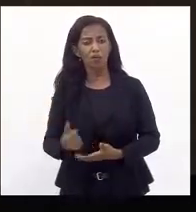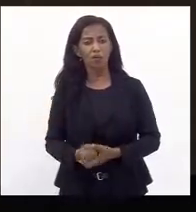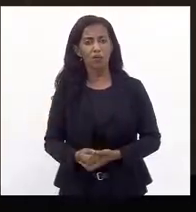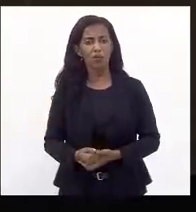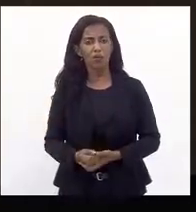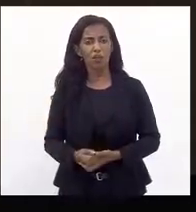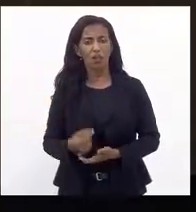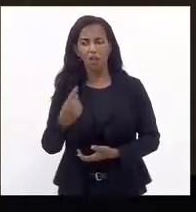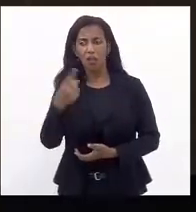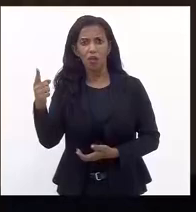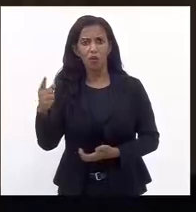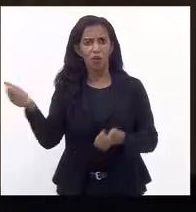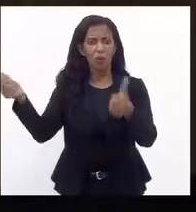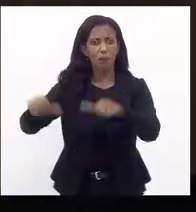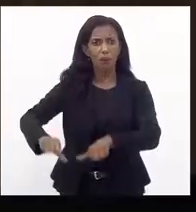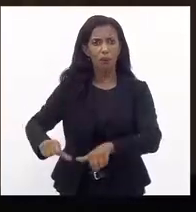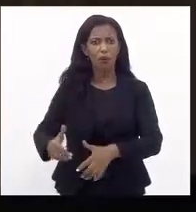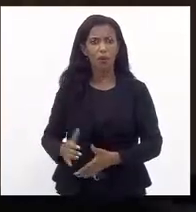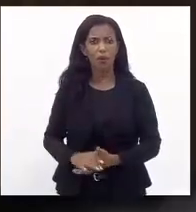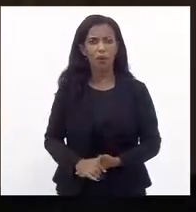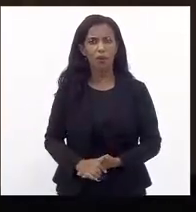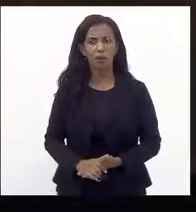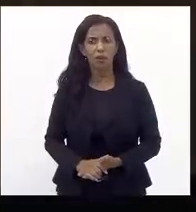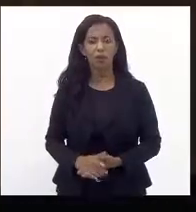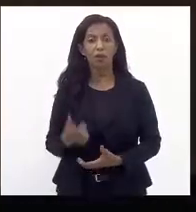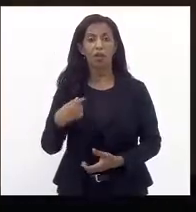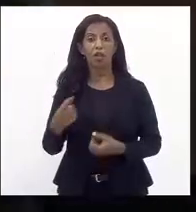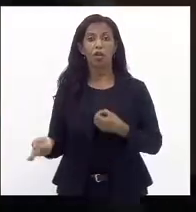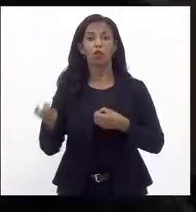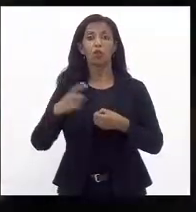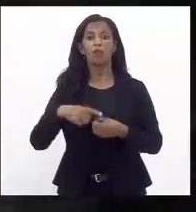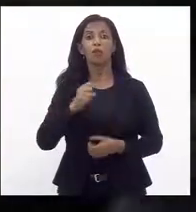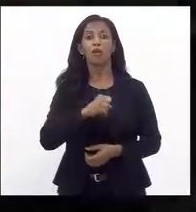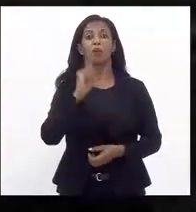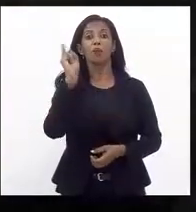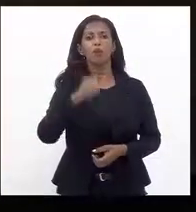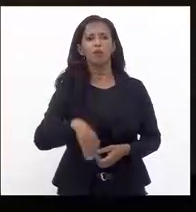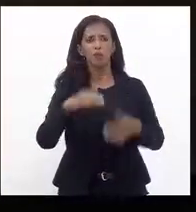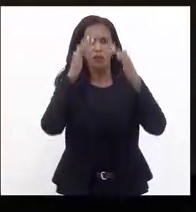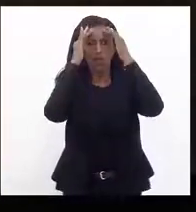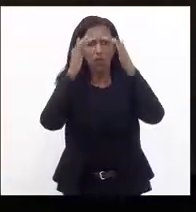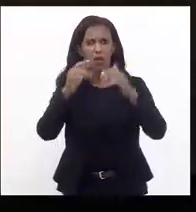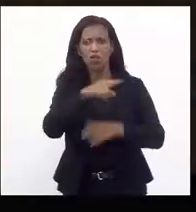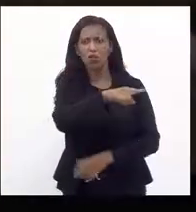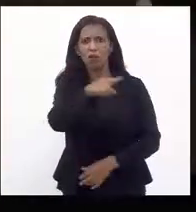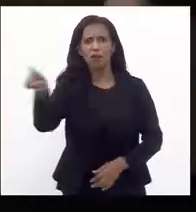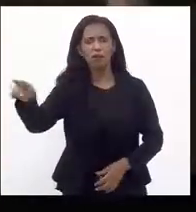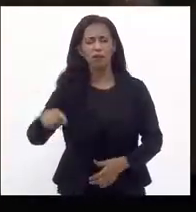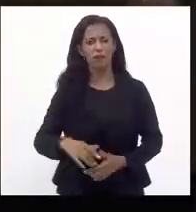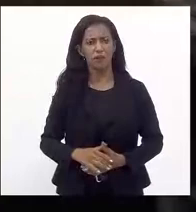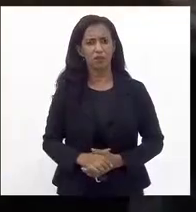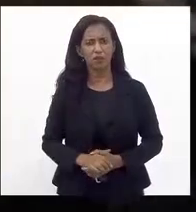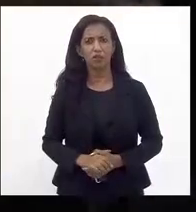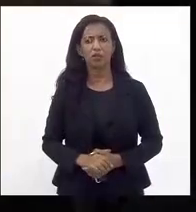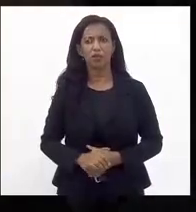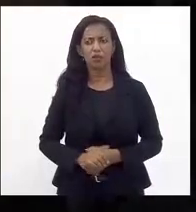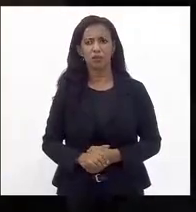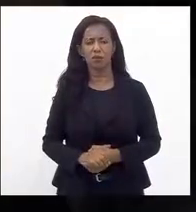o não passei a ser um pior passou seu pior eu vou voltar para o meu SIM em respeito a vocês